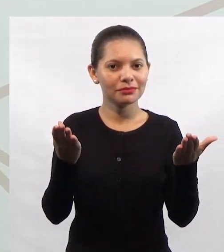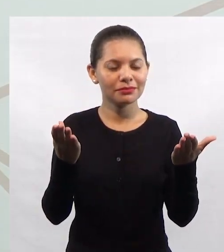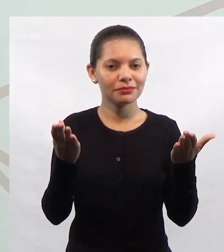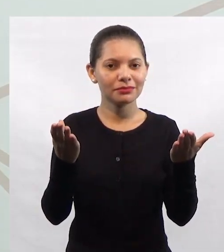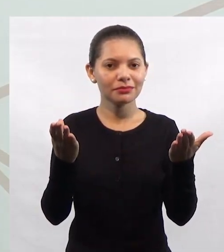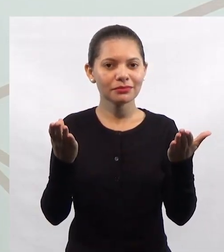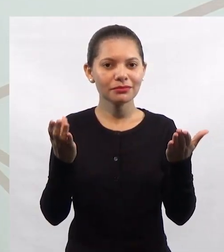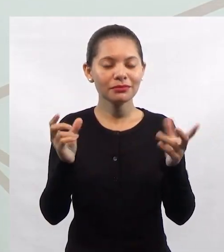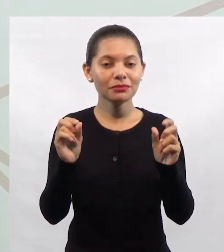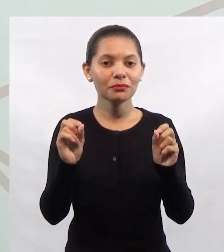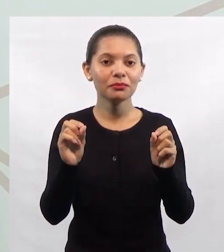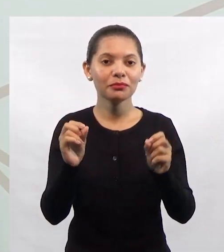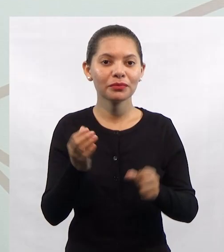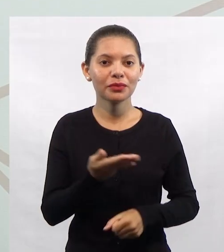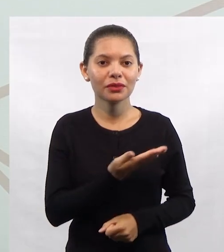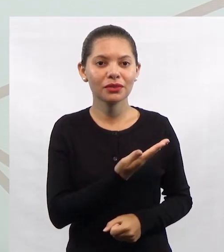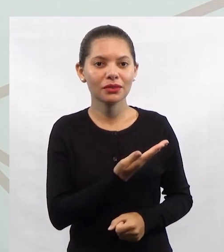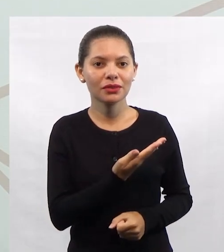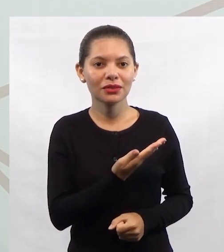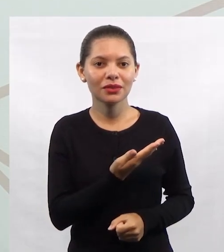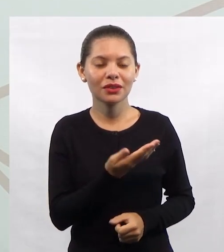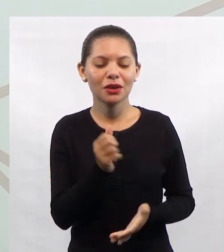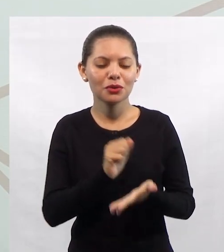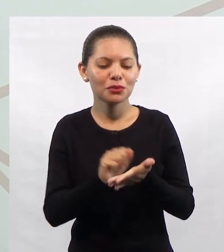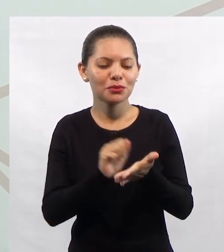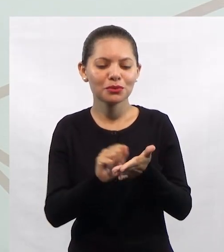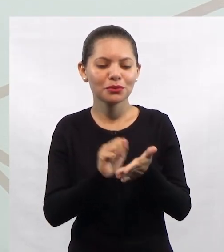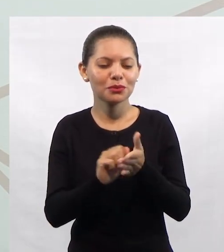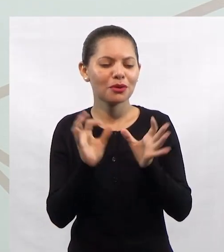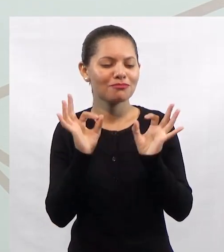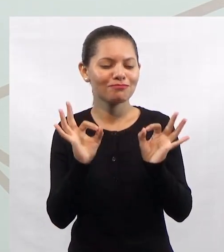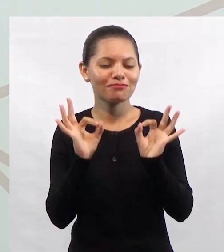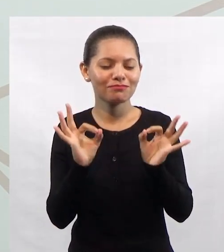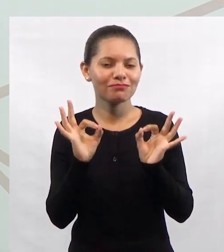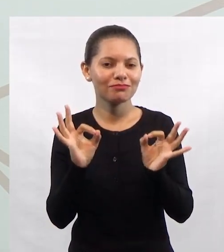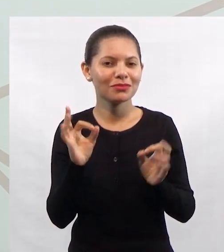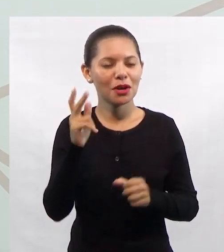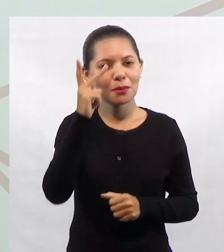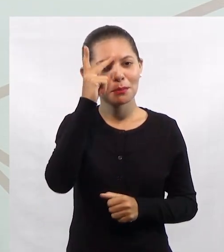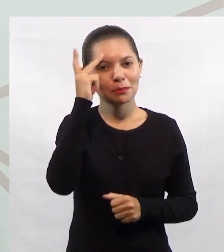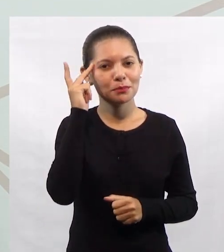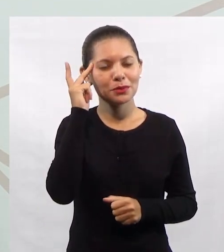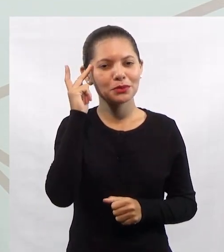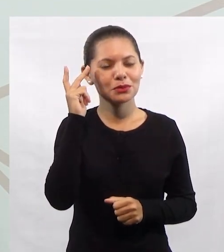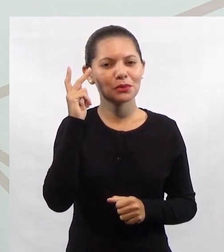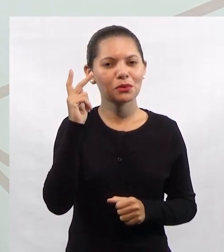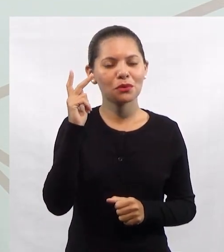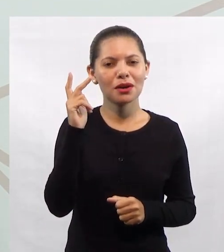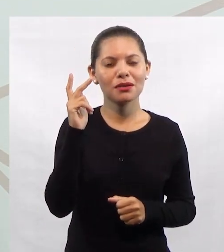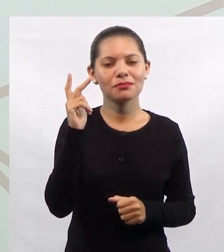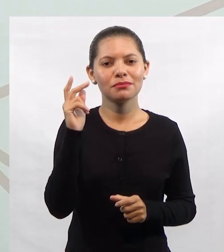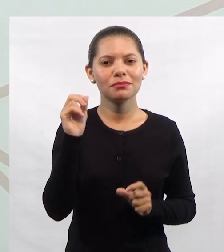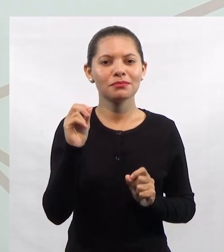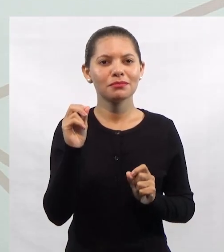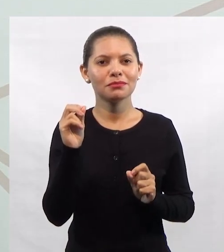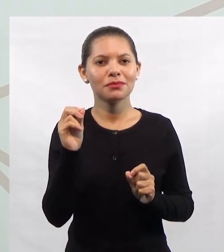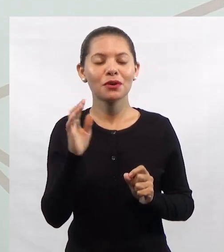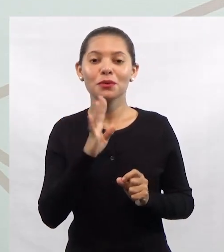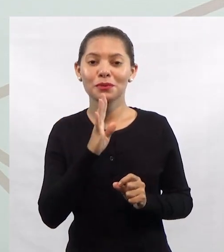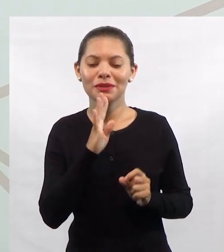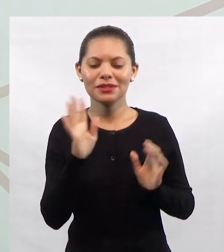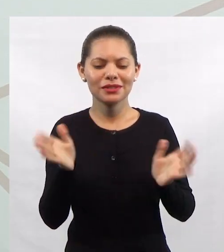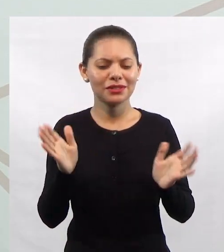o Vitor Henrique Paro. Gente, ai que tudo essa pessoa maravilhosa, eu tive a oportunidade de conhecer pessoalmente,